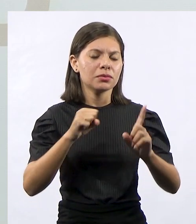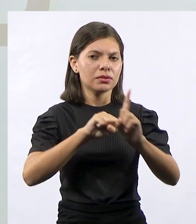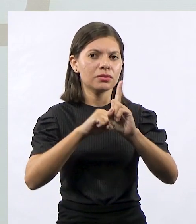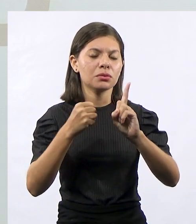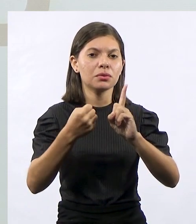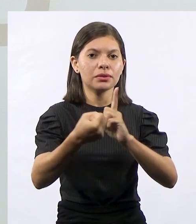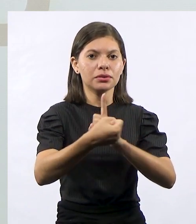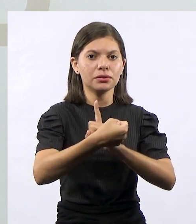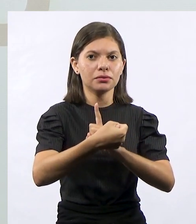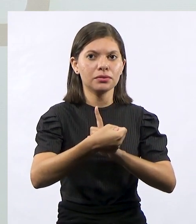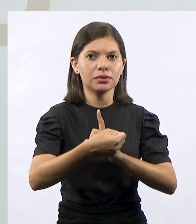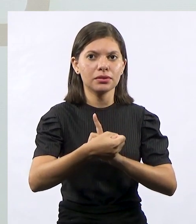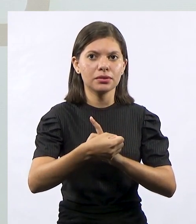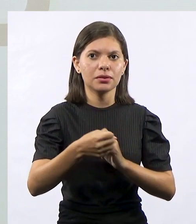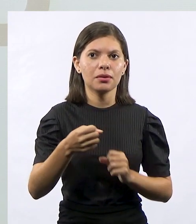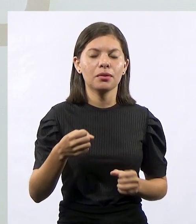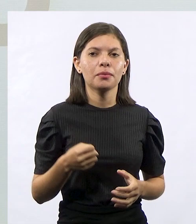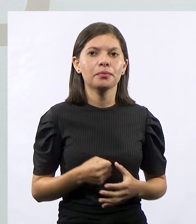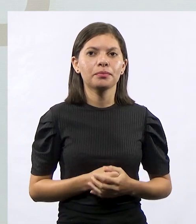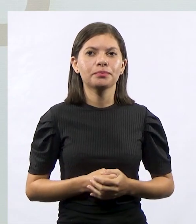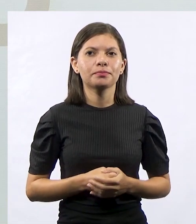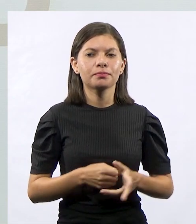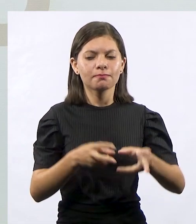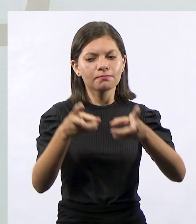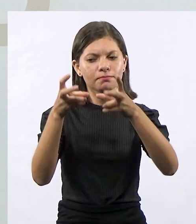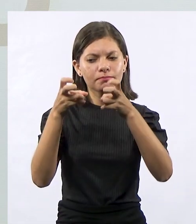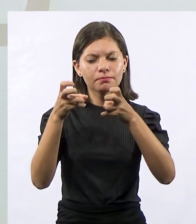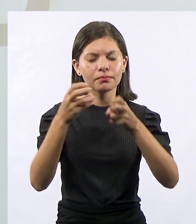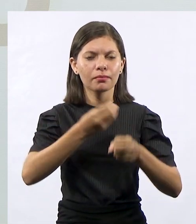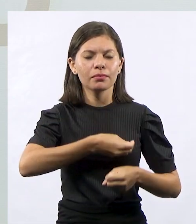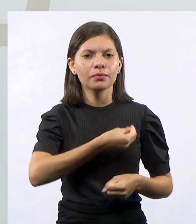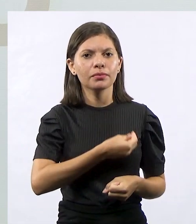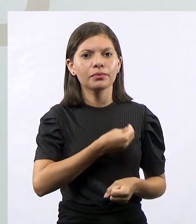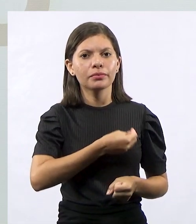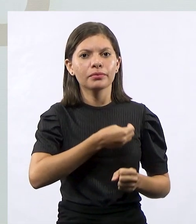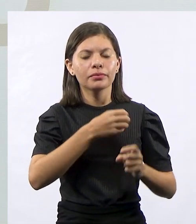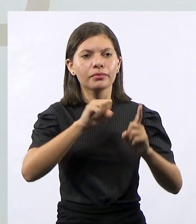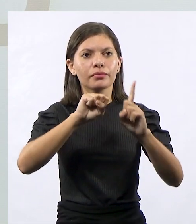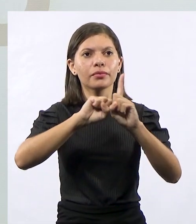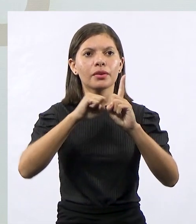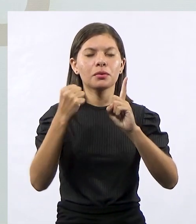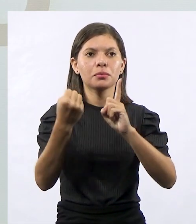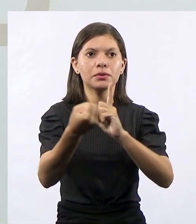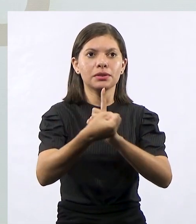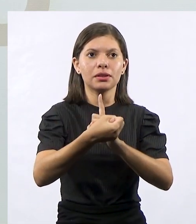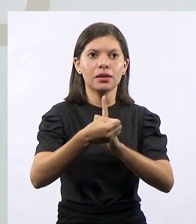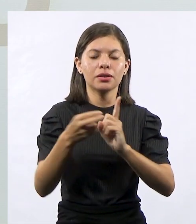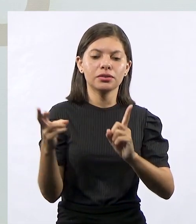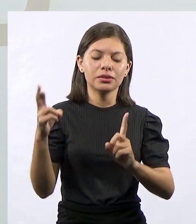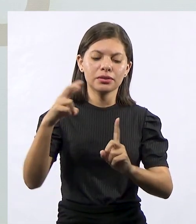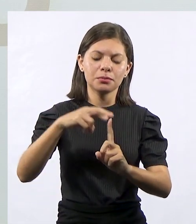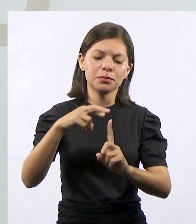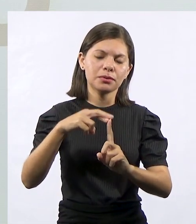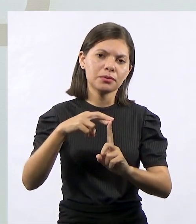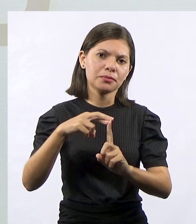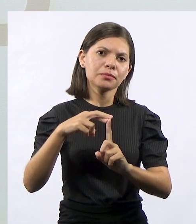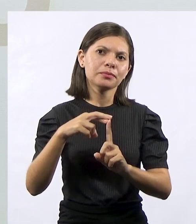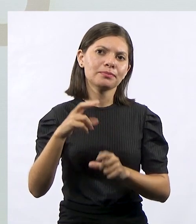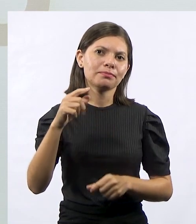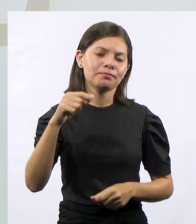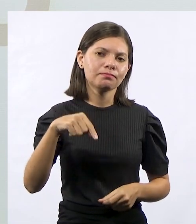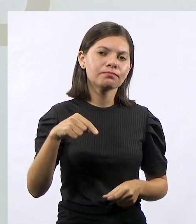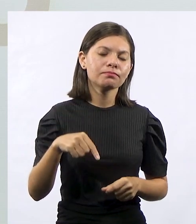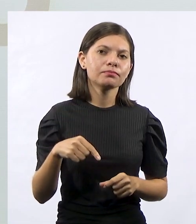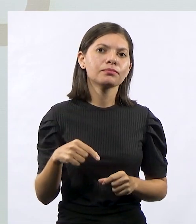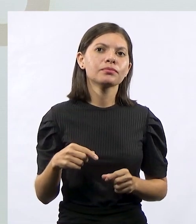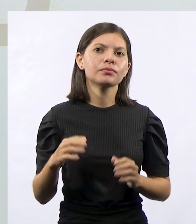são coletivas, compreendem a participação da comunidade e de todas as